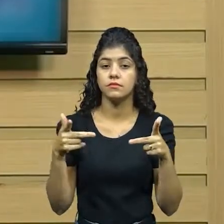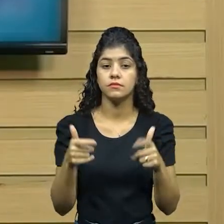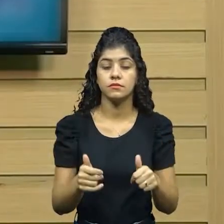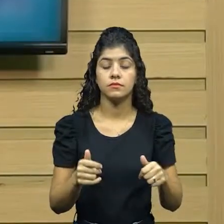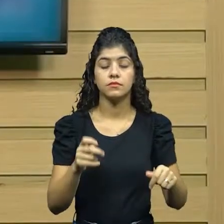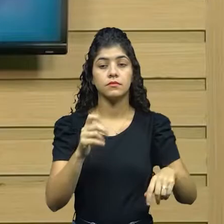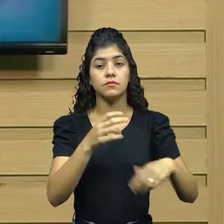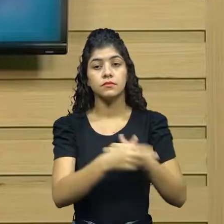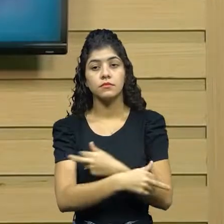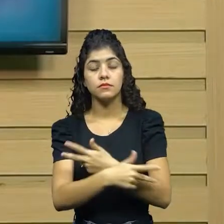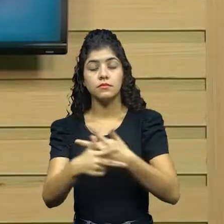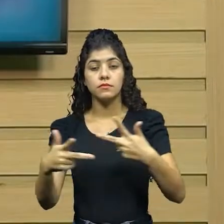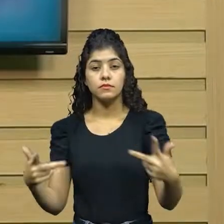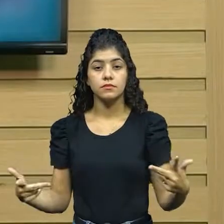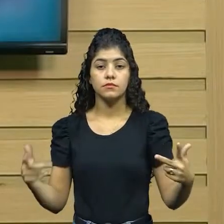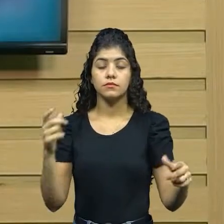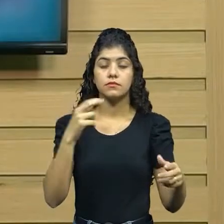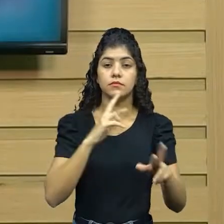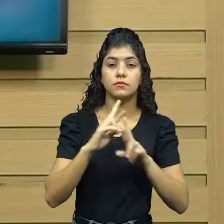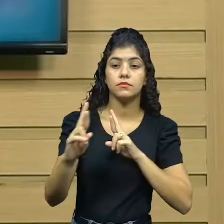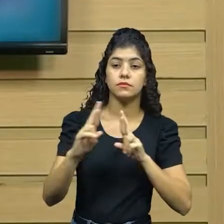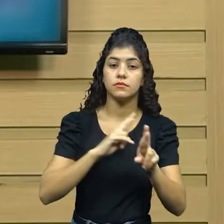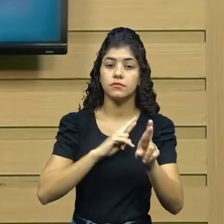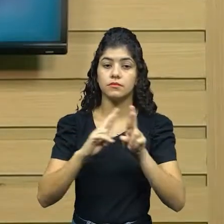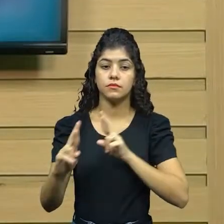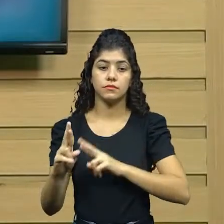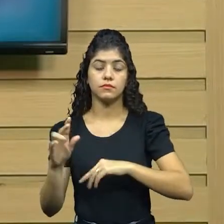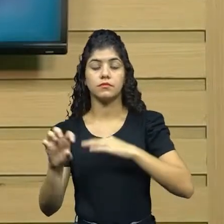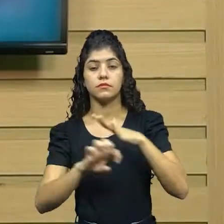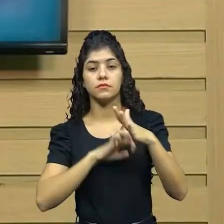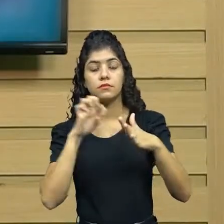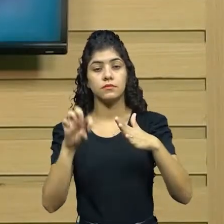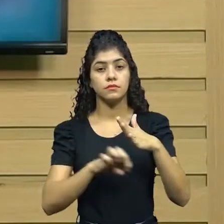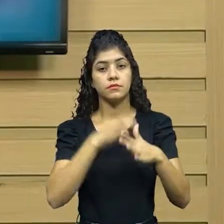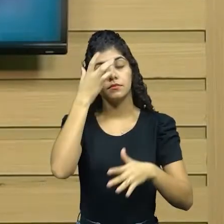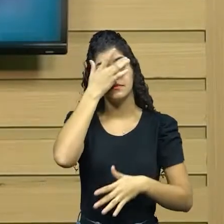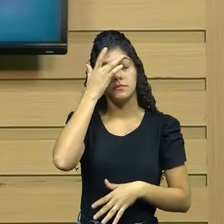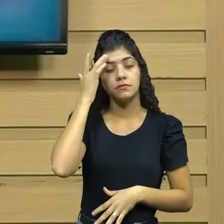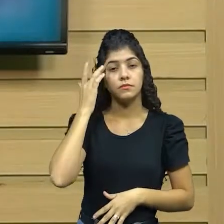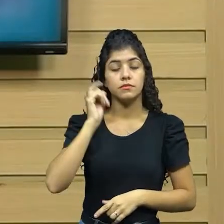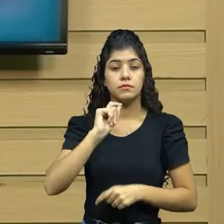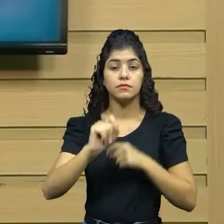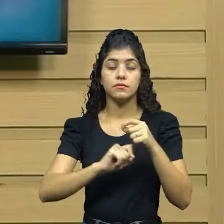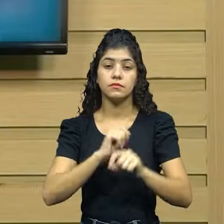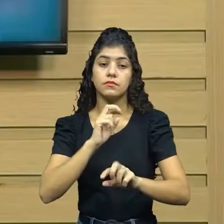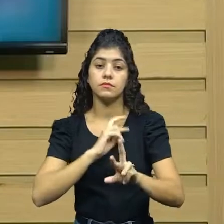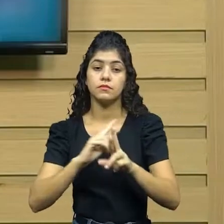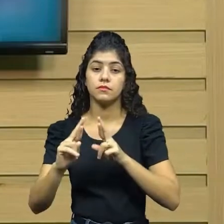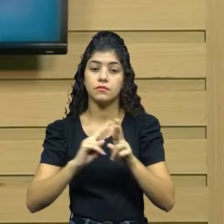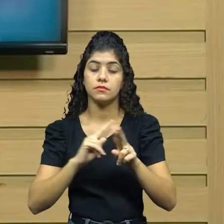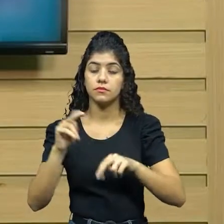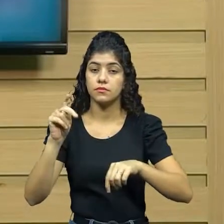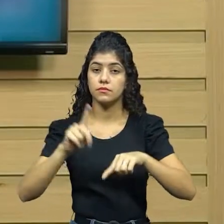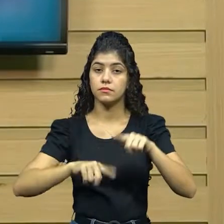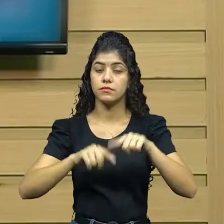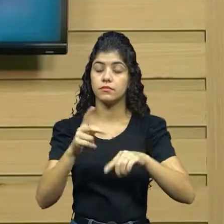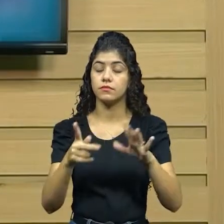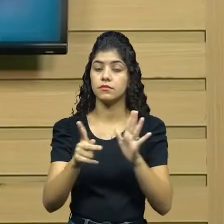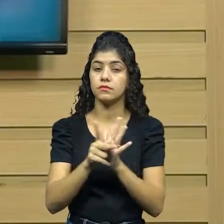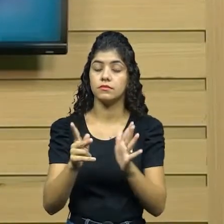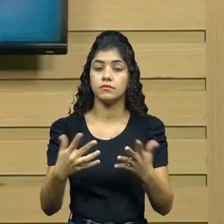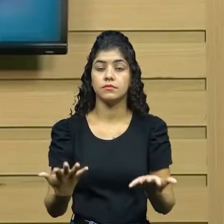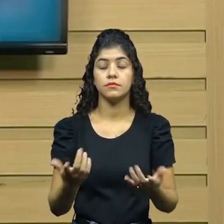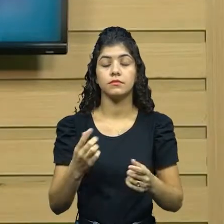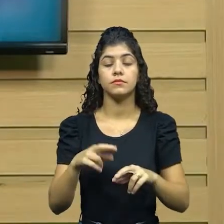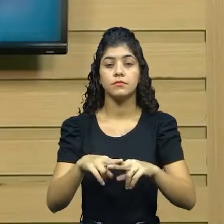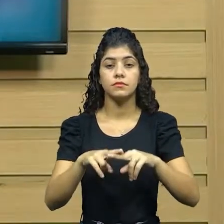aparato da relacionamento entre empresa e clientes está relacionado a um produto específico. E aí por